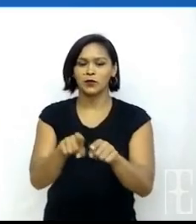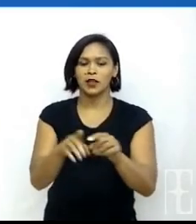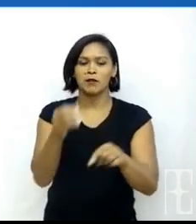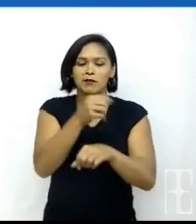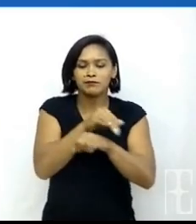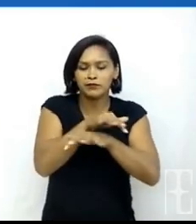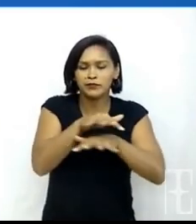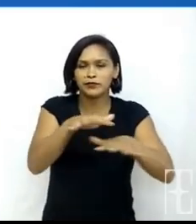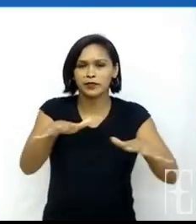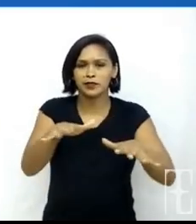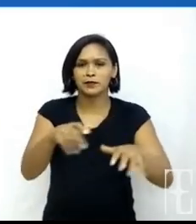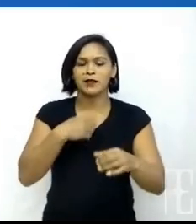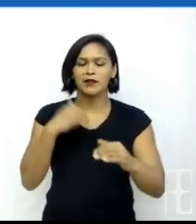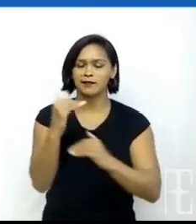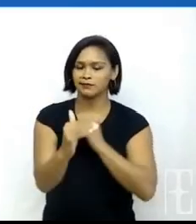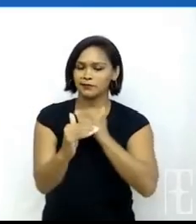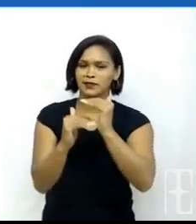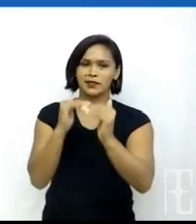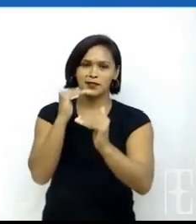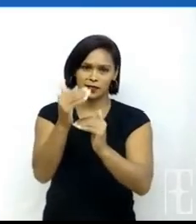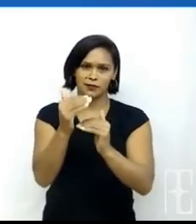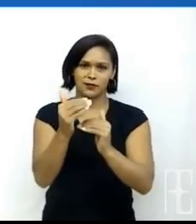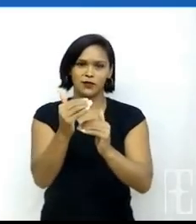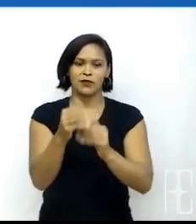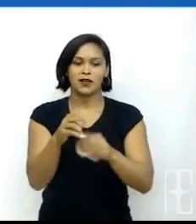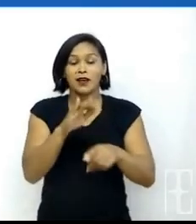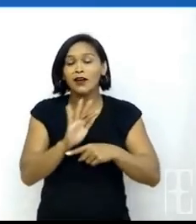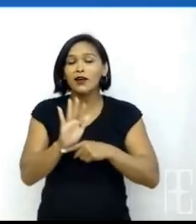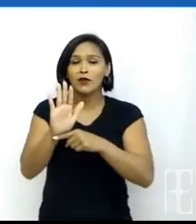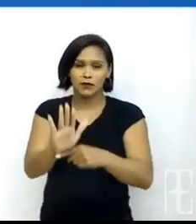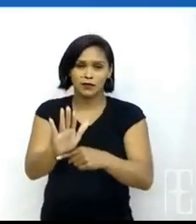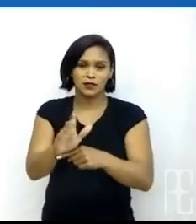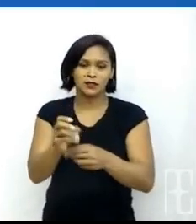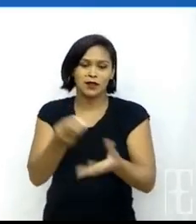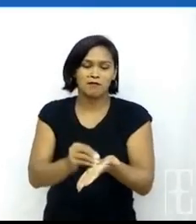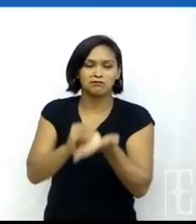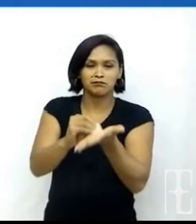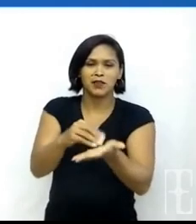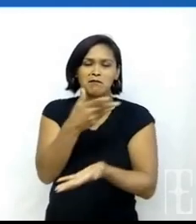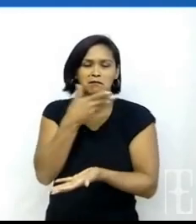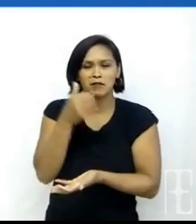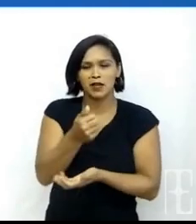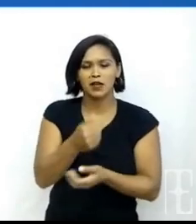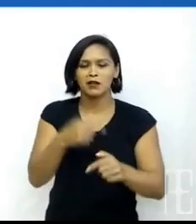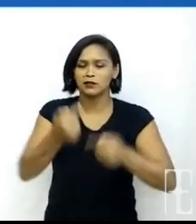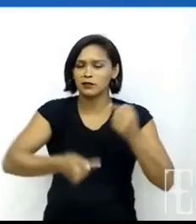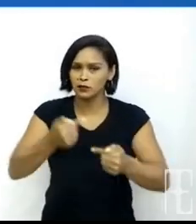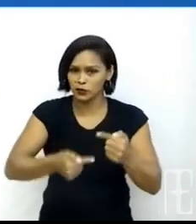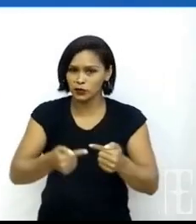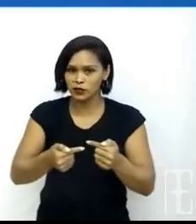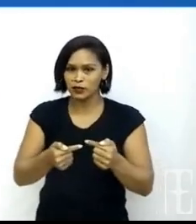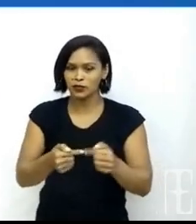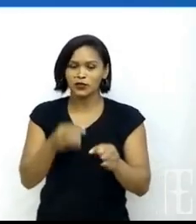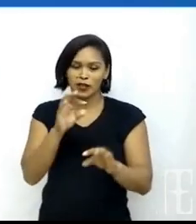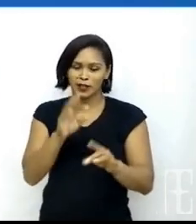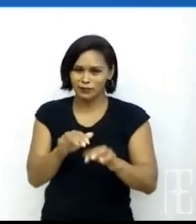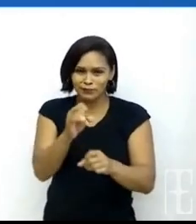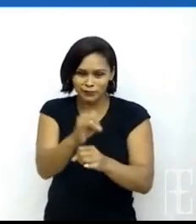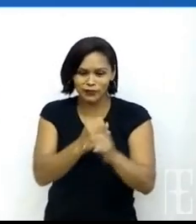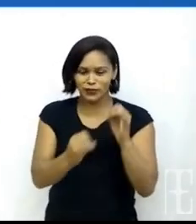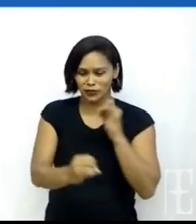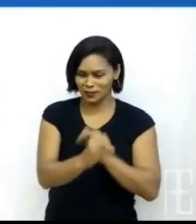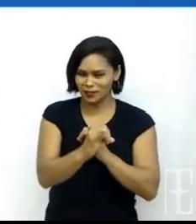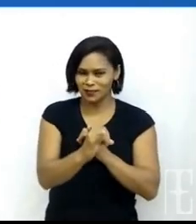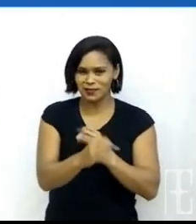projetar, desenvolver e oferecer melhores políticas digitais